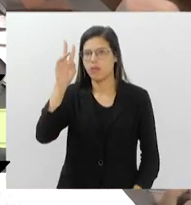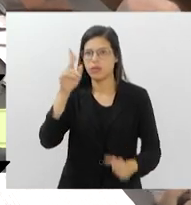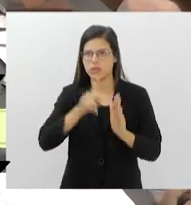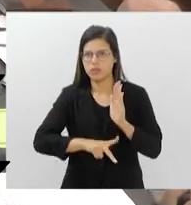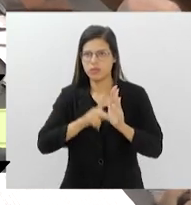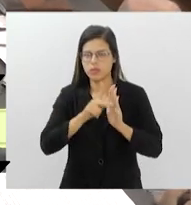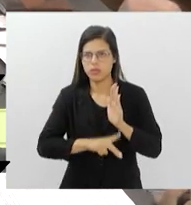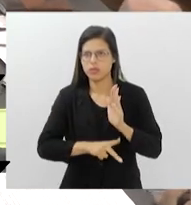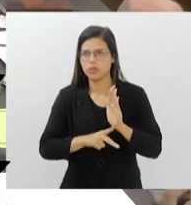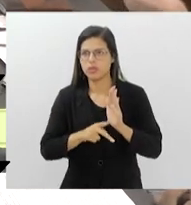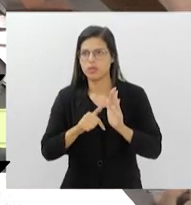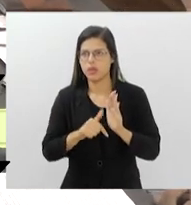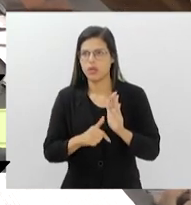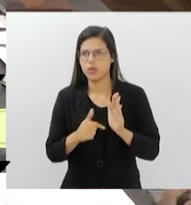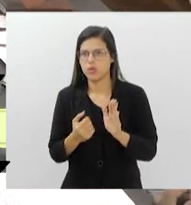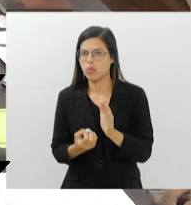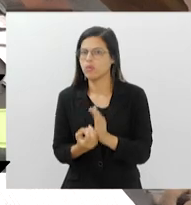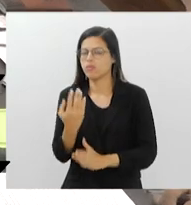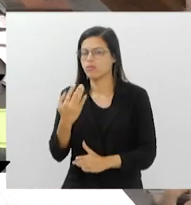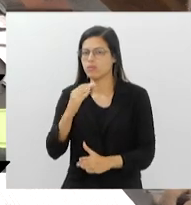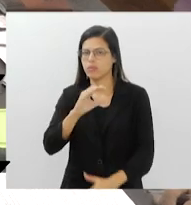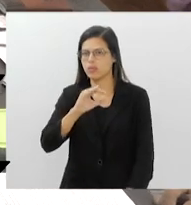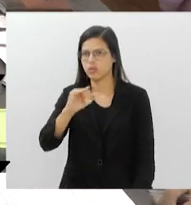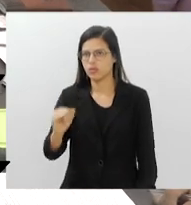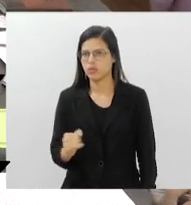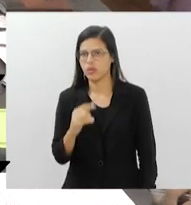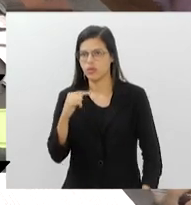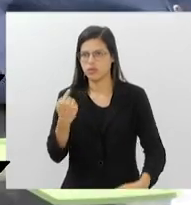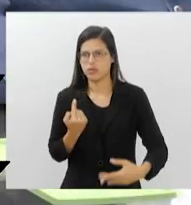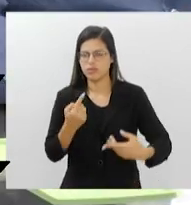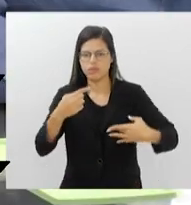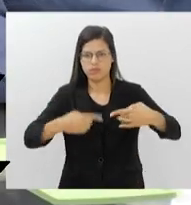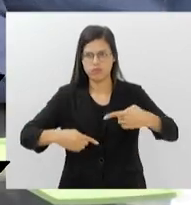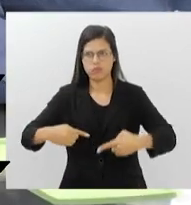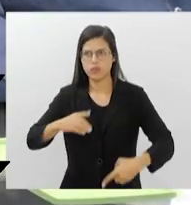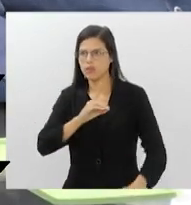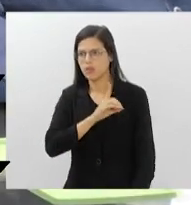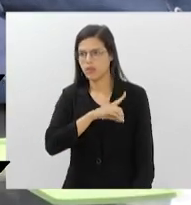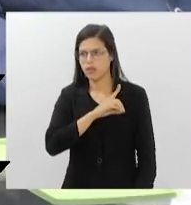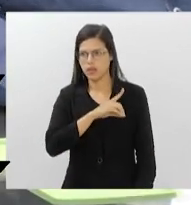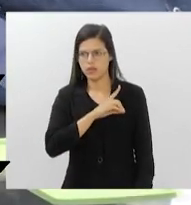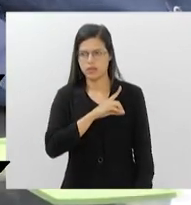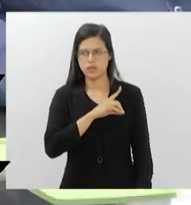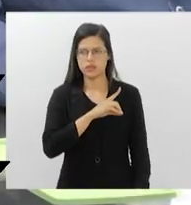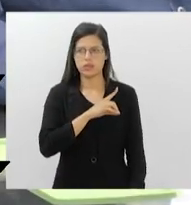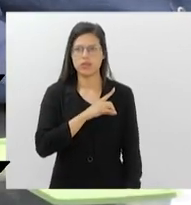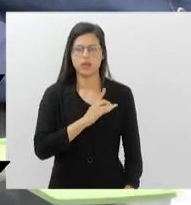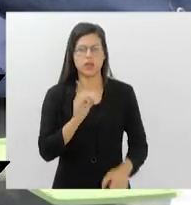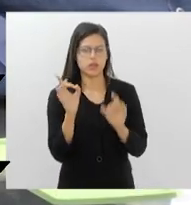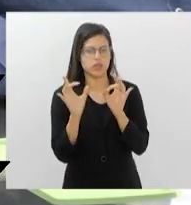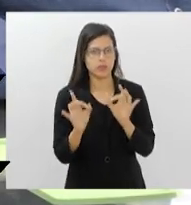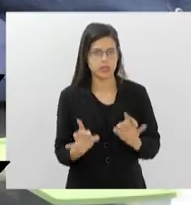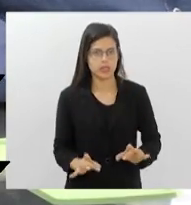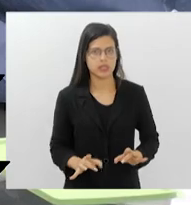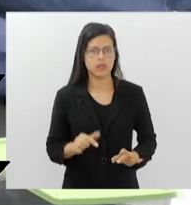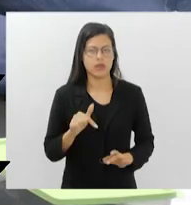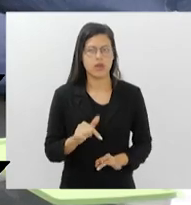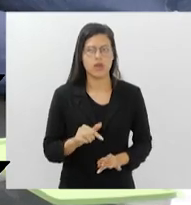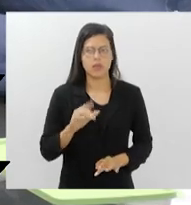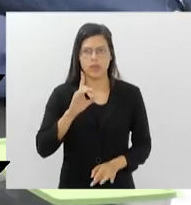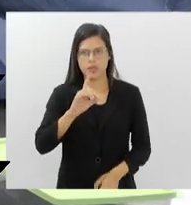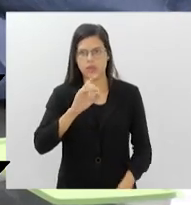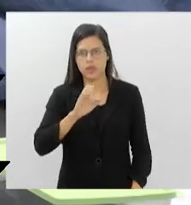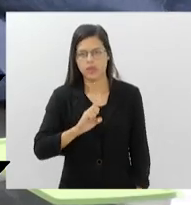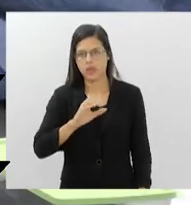na ccj a gente estava discutindo as delegacias especiais dec decade etc